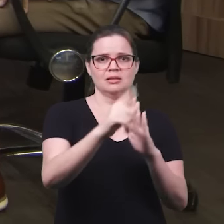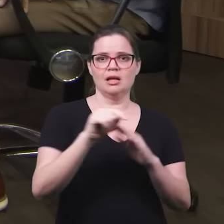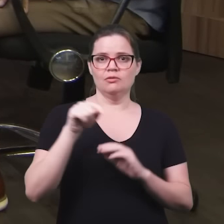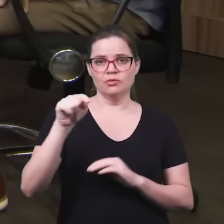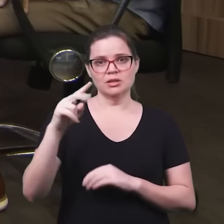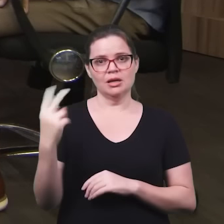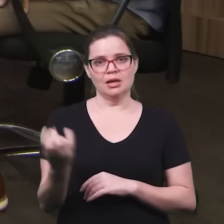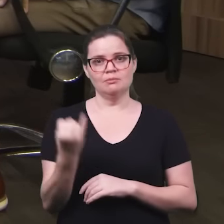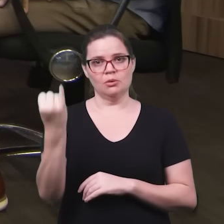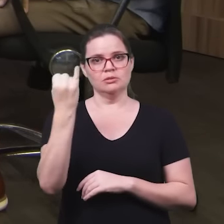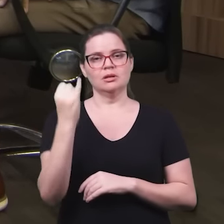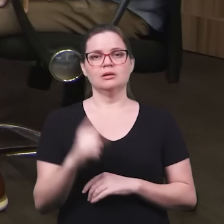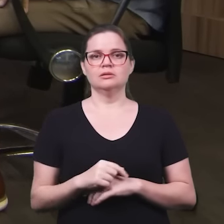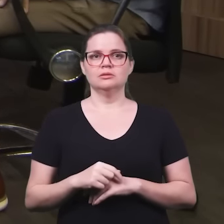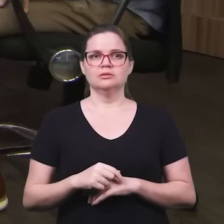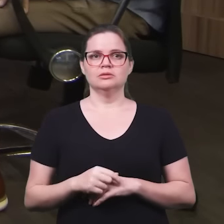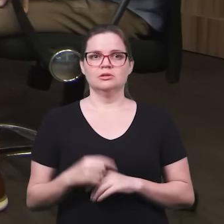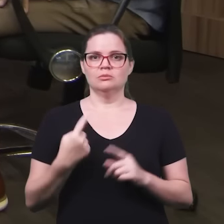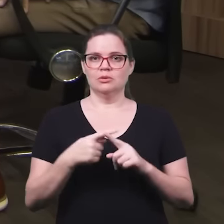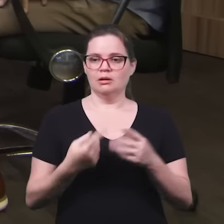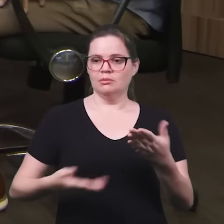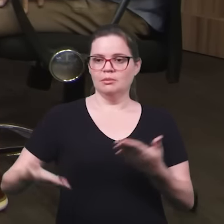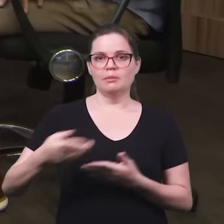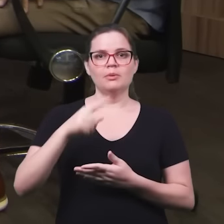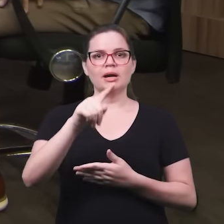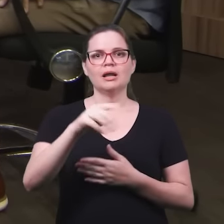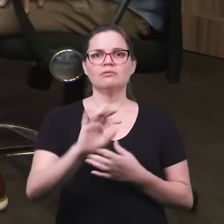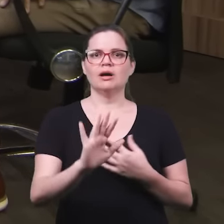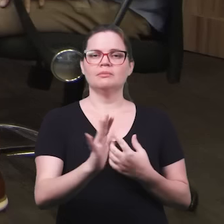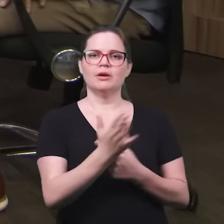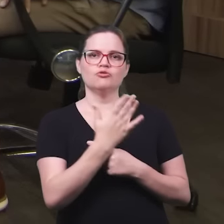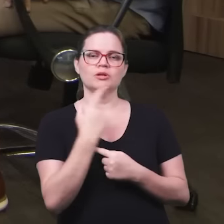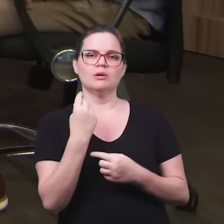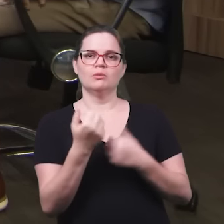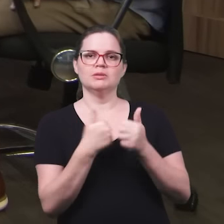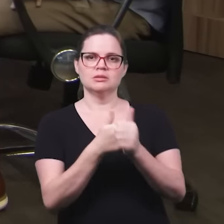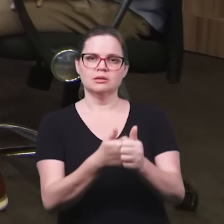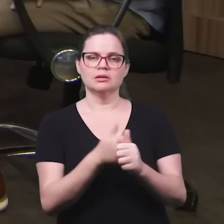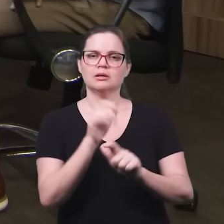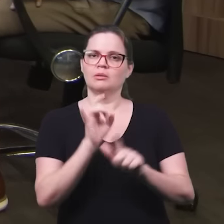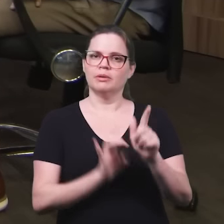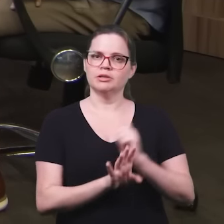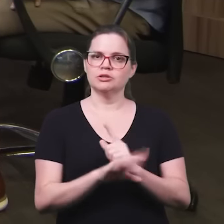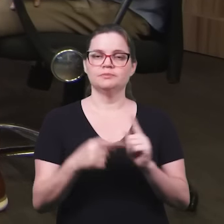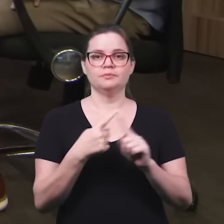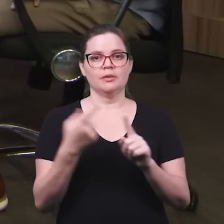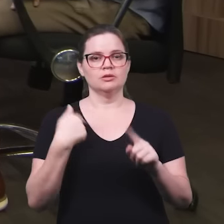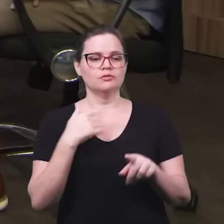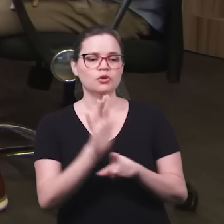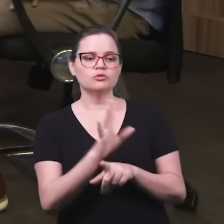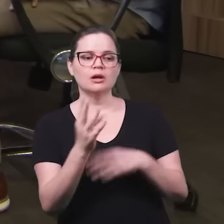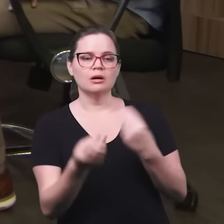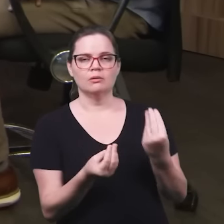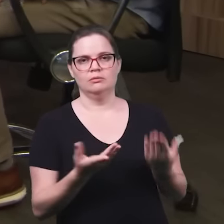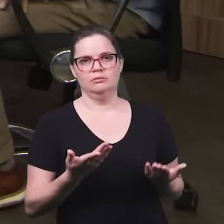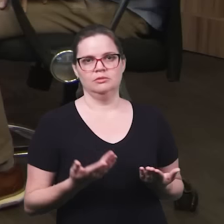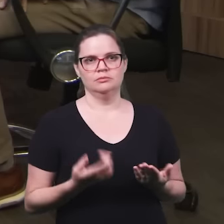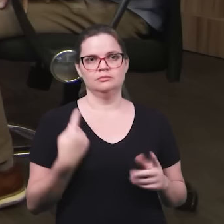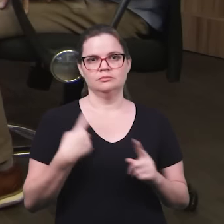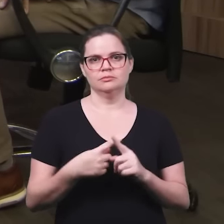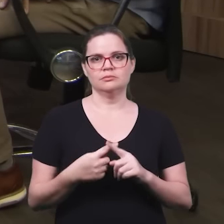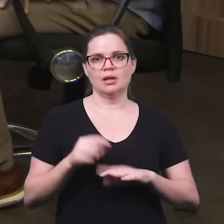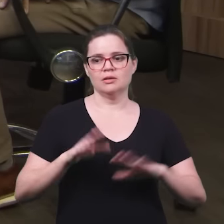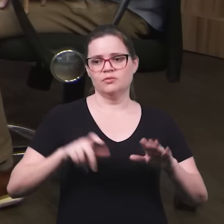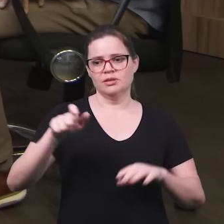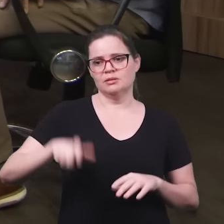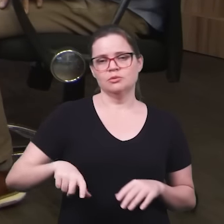sem ter algo em troca dela, né? Às vezes o que ela vai te dar em troca é te seguir, compartilhar, mas é aquilo que eu acabei de falar. Às